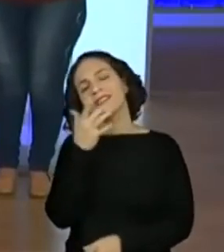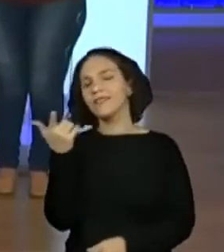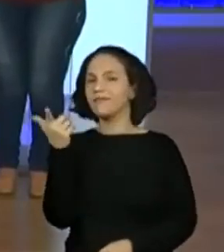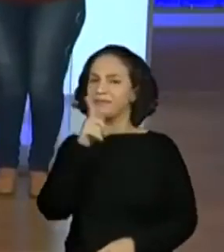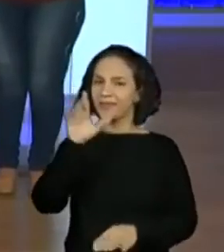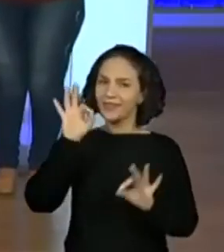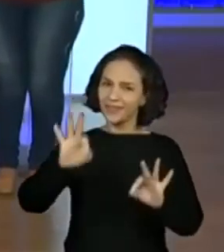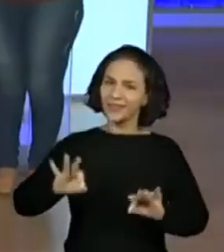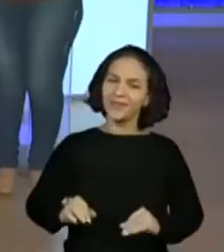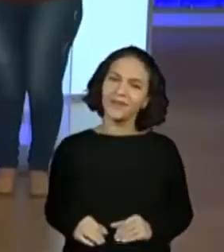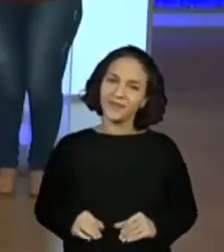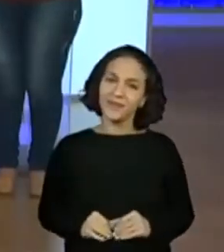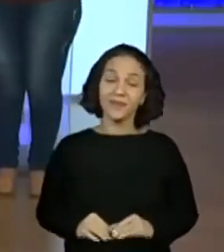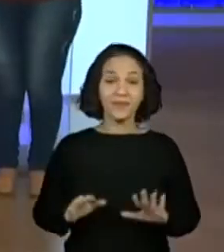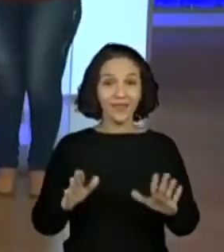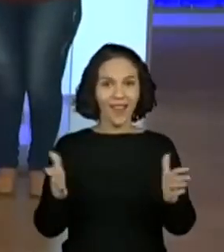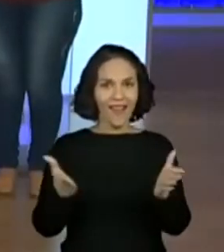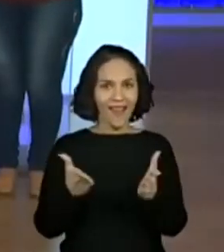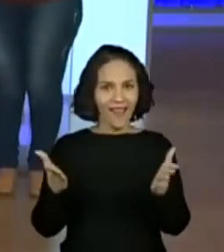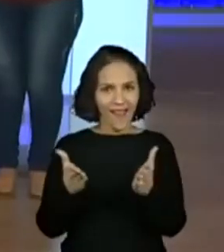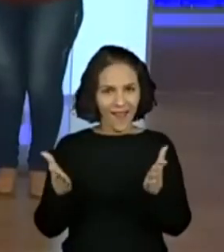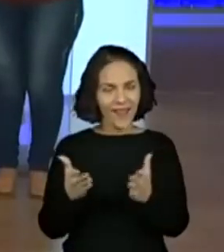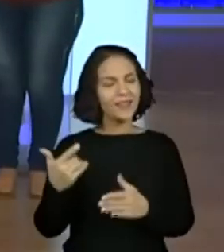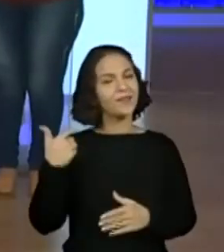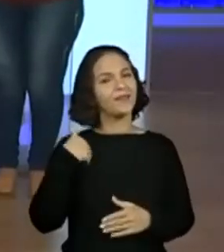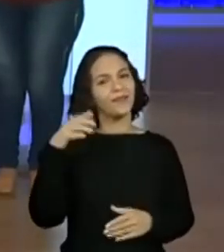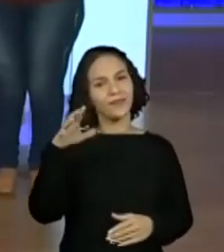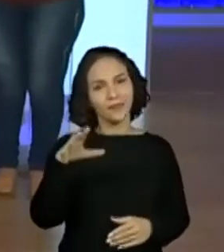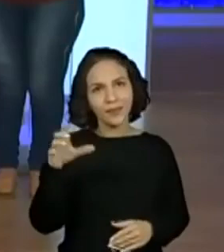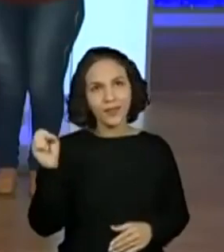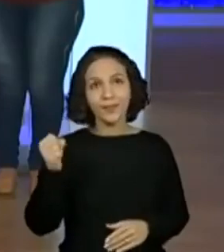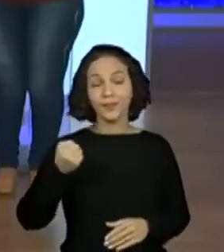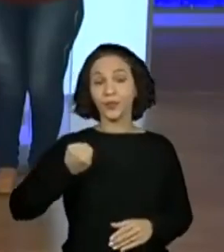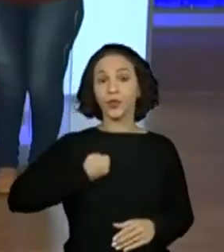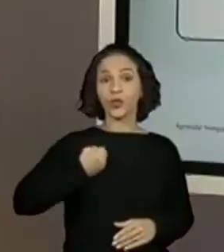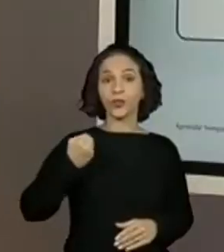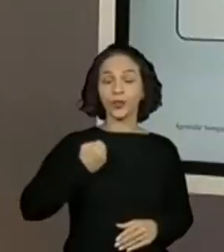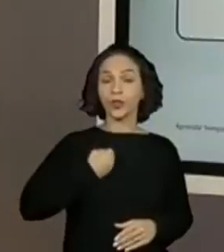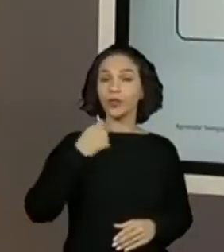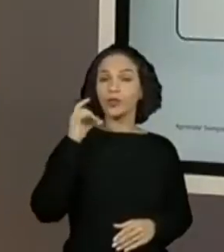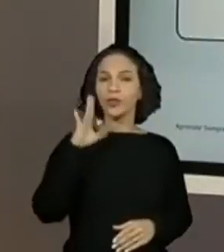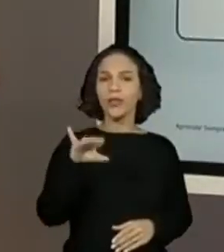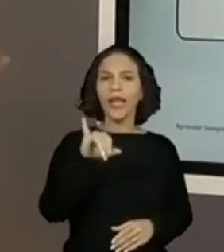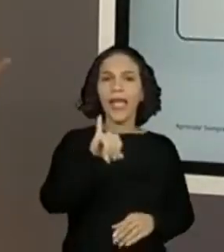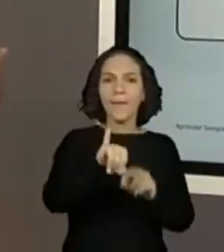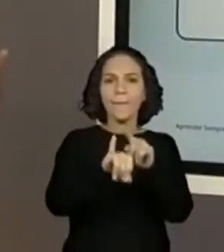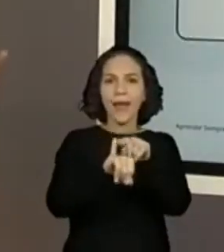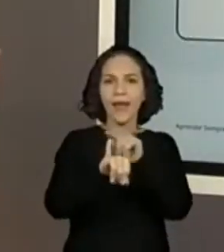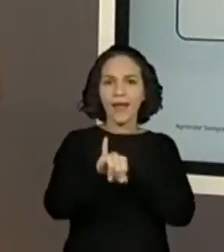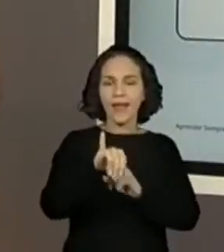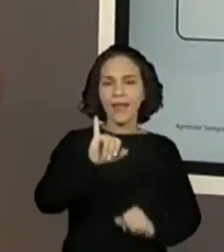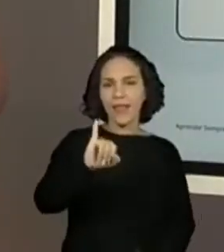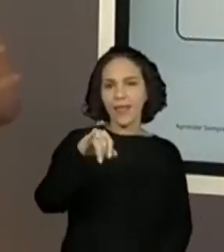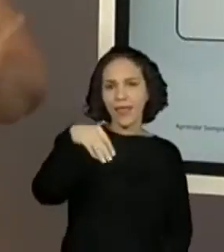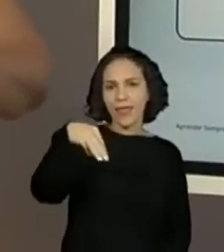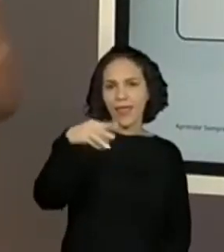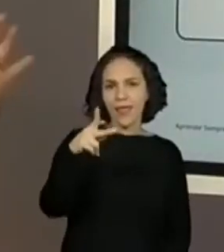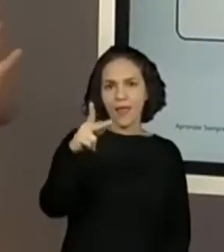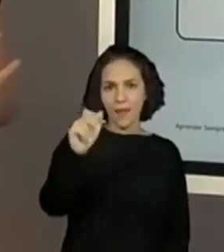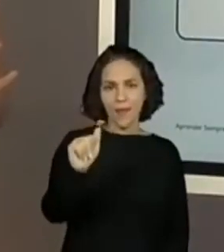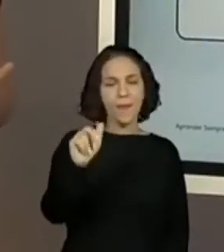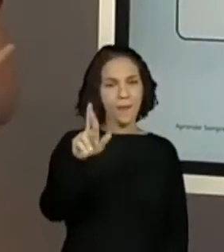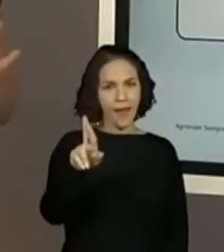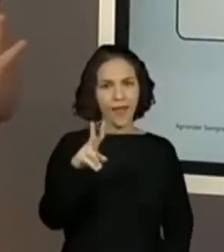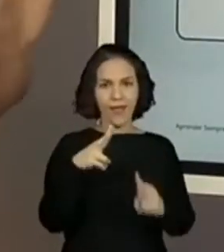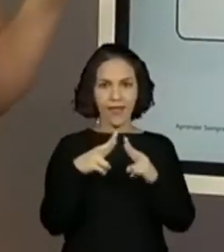acertar. Isso aí. Agora, eu separei aqui os números ímpares, aqueles que eu ditei para vocês, dos que